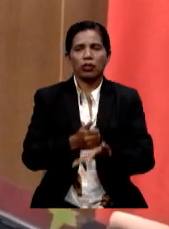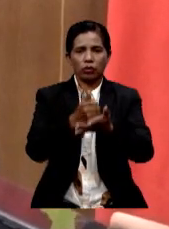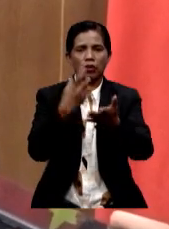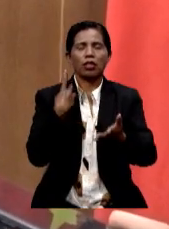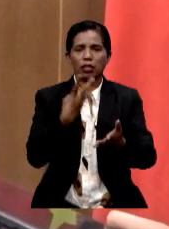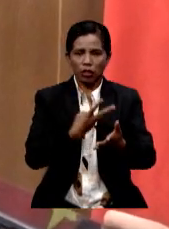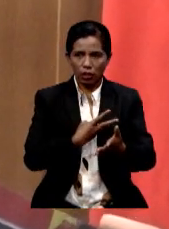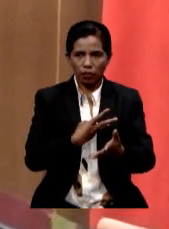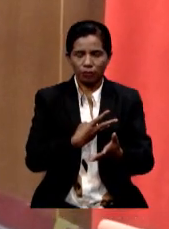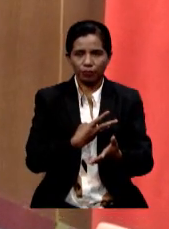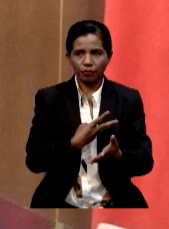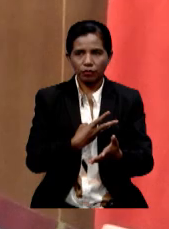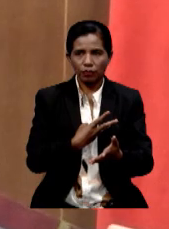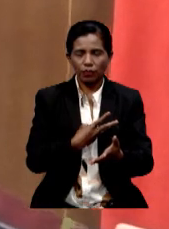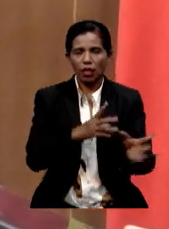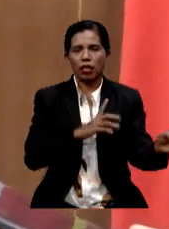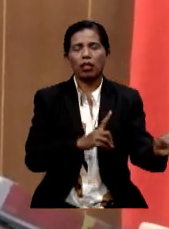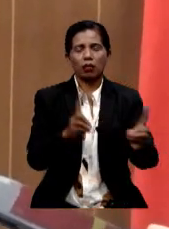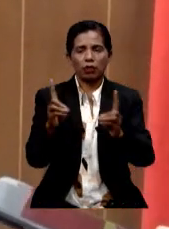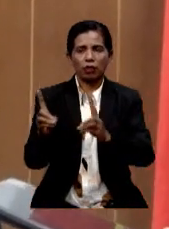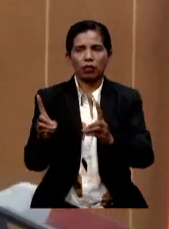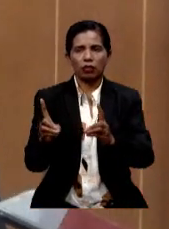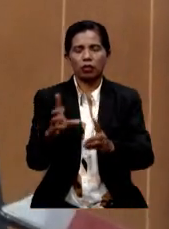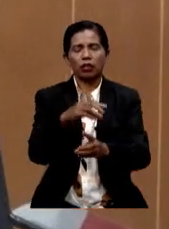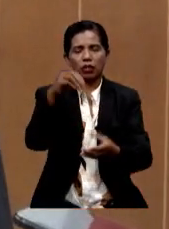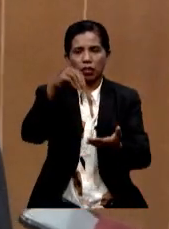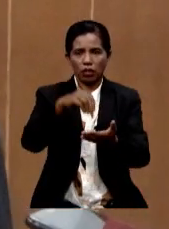por implementa a locrição